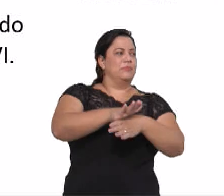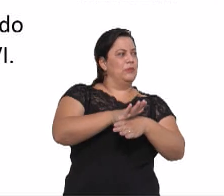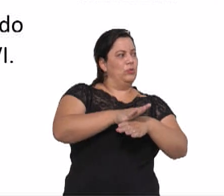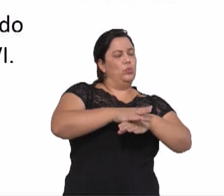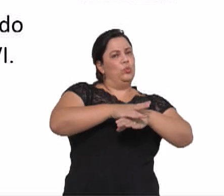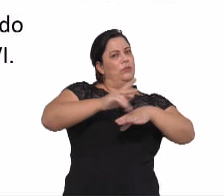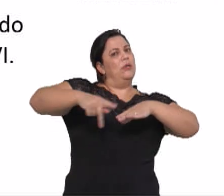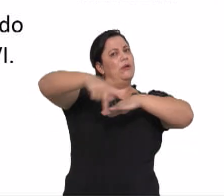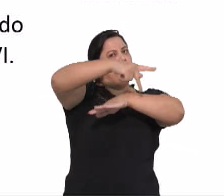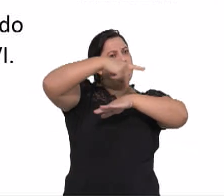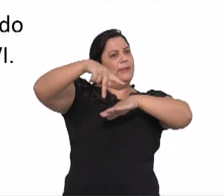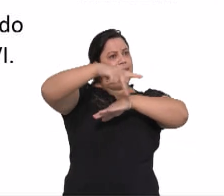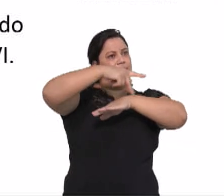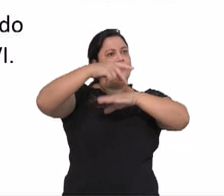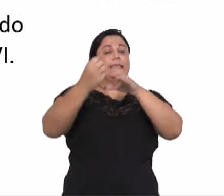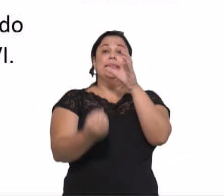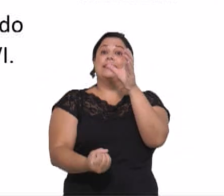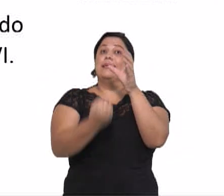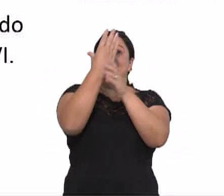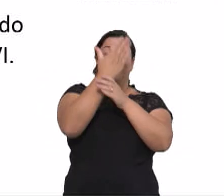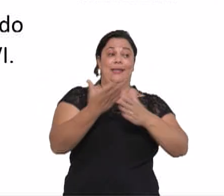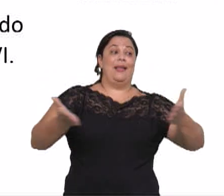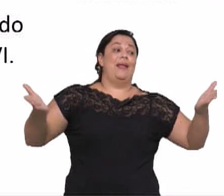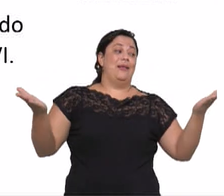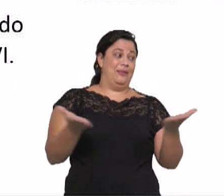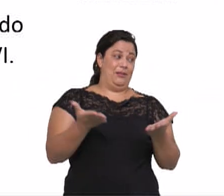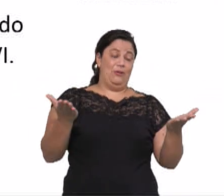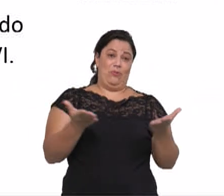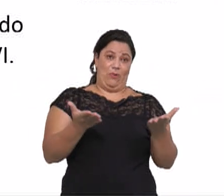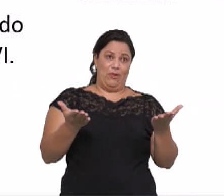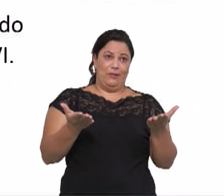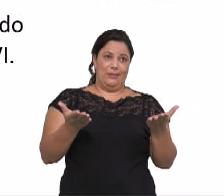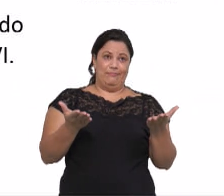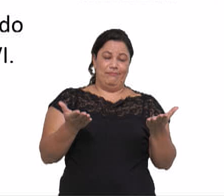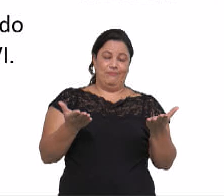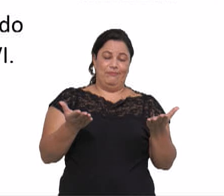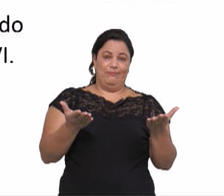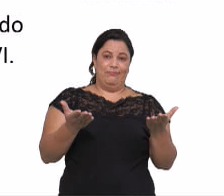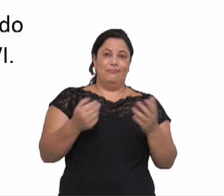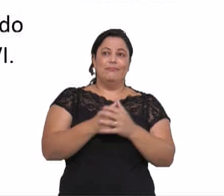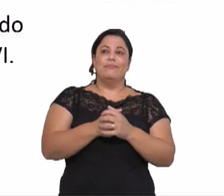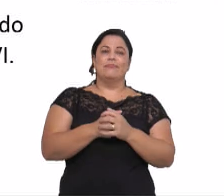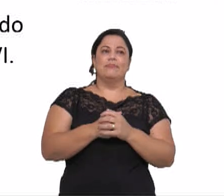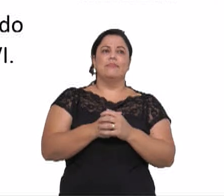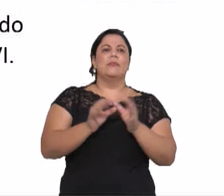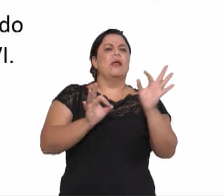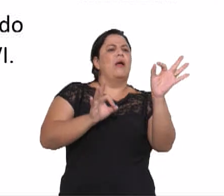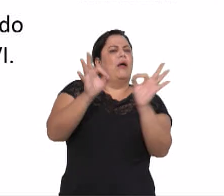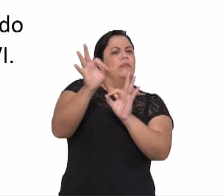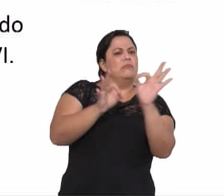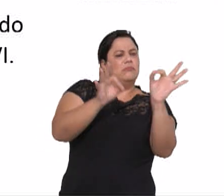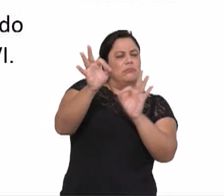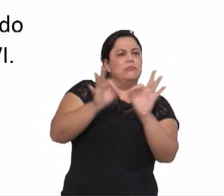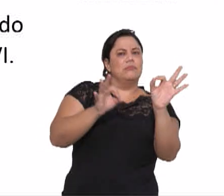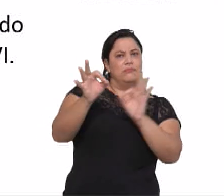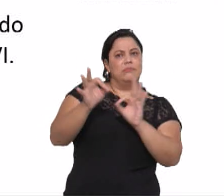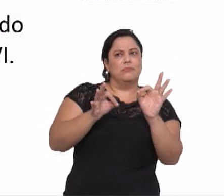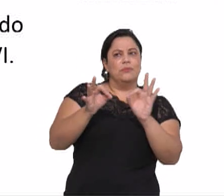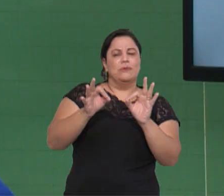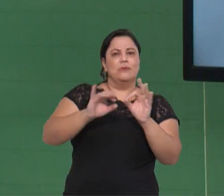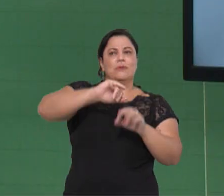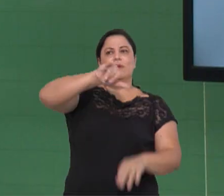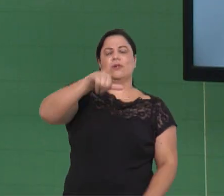Nacional. E essa Convenção Nacional agora, ela é organizada ali tanto por